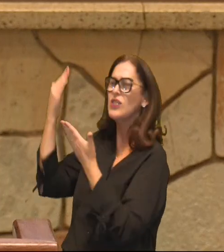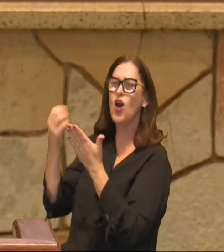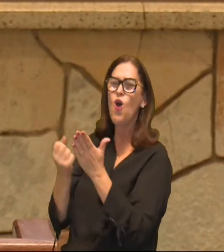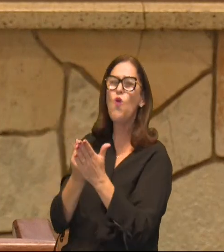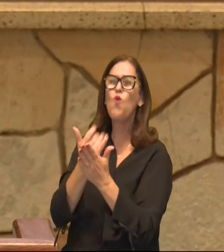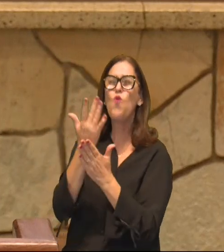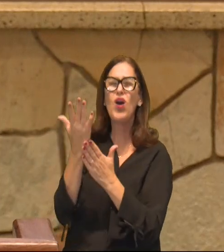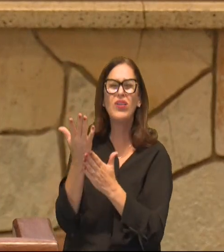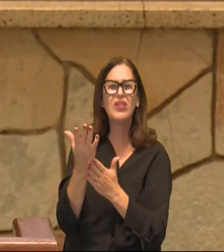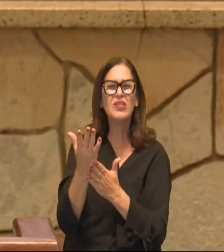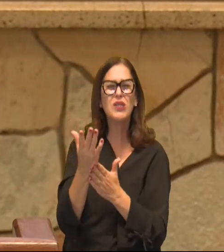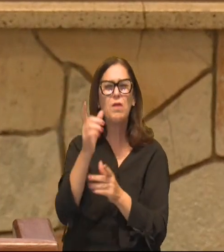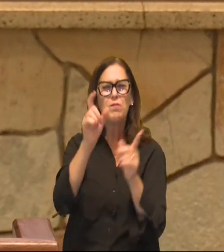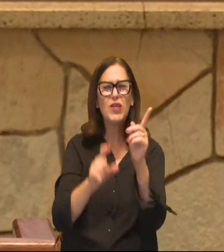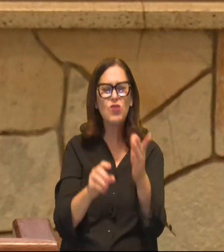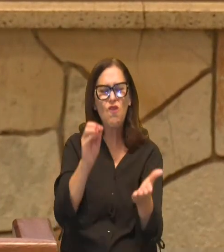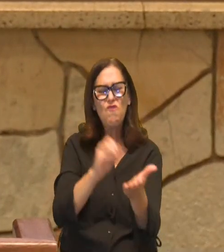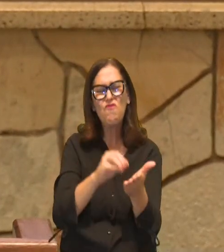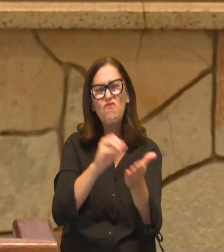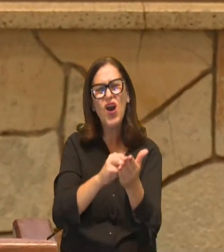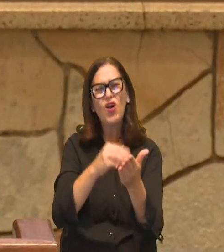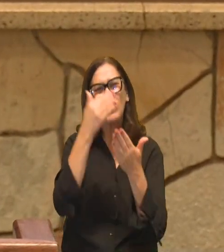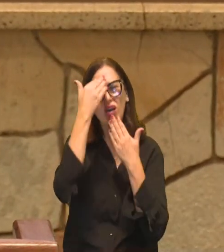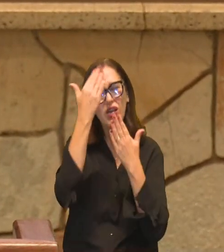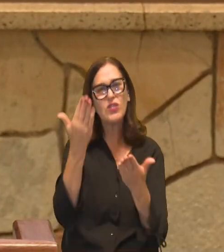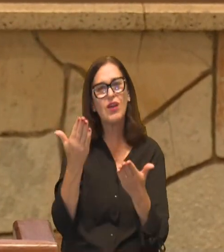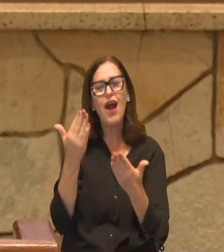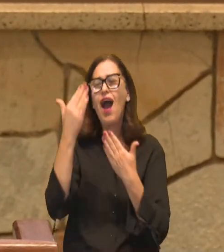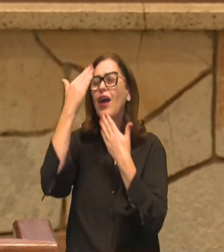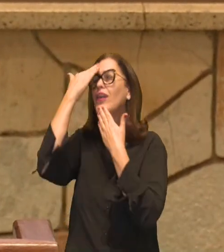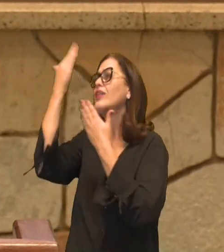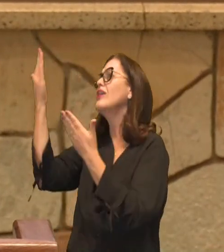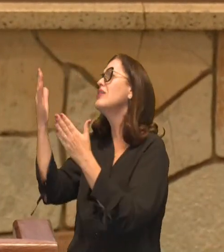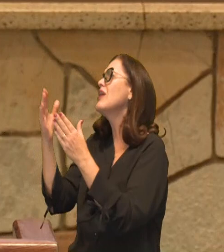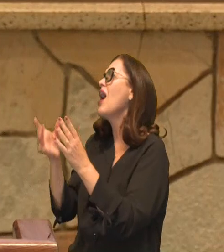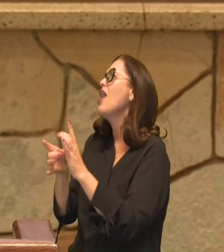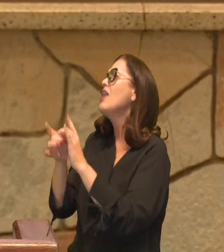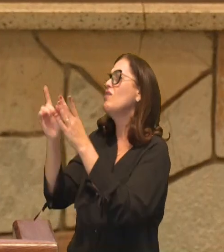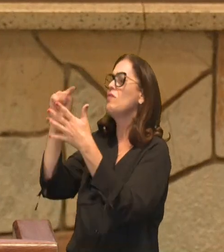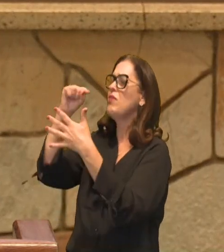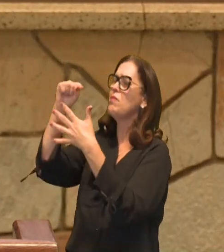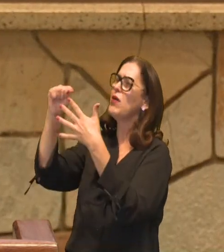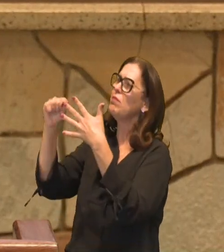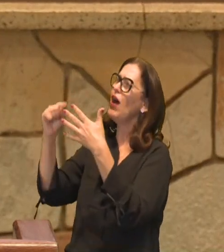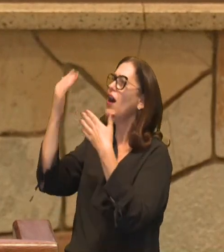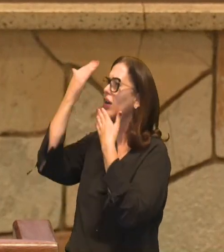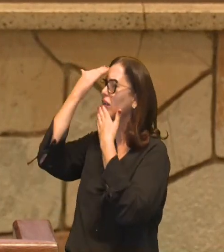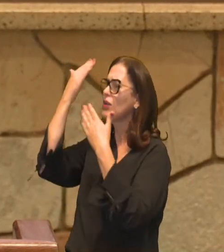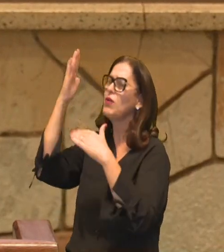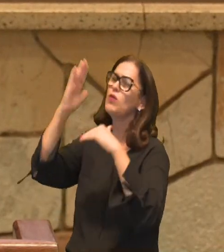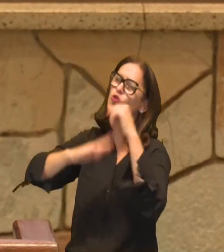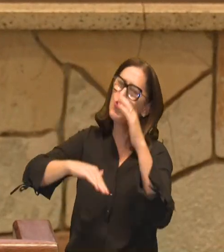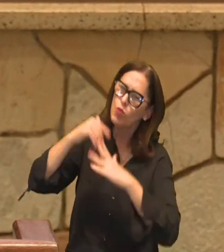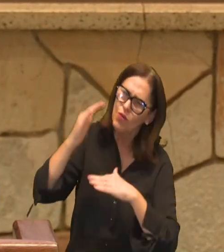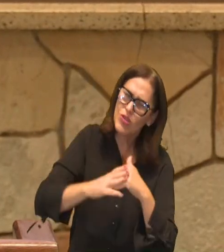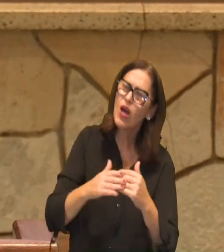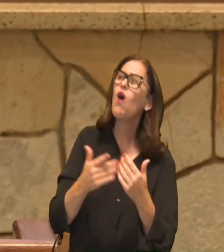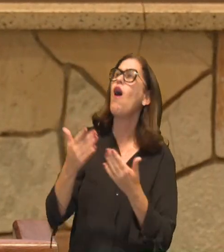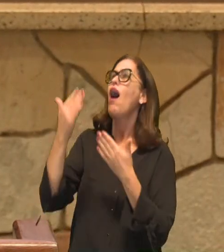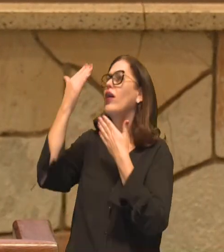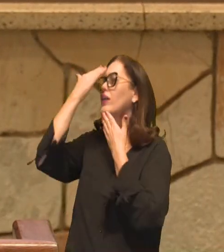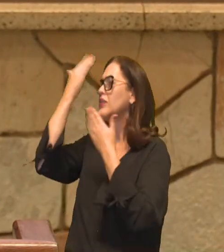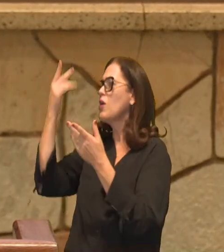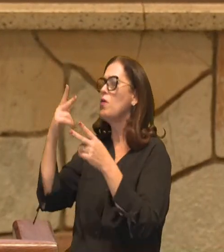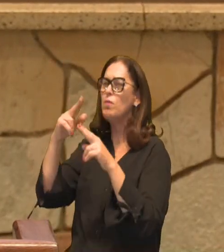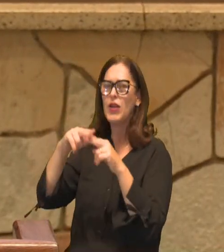gente ingrata. Querido, agradeça a Deus pelos livramentos, agradeça a Deus pela sua profissão, agradeça a Deus